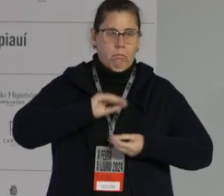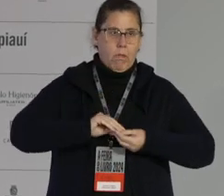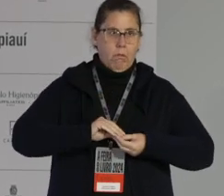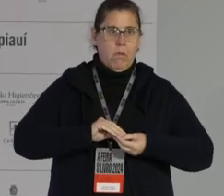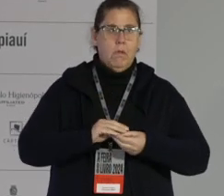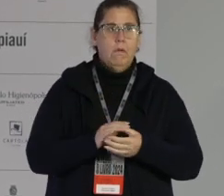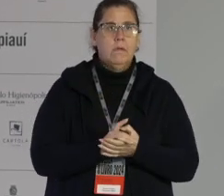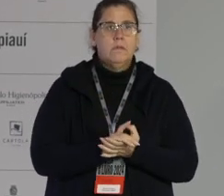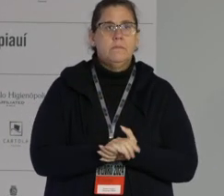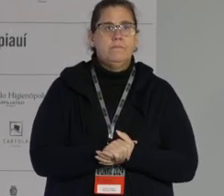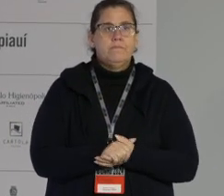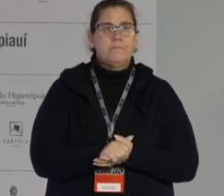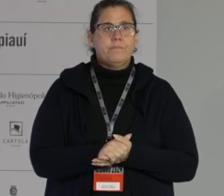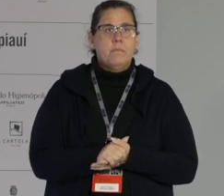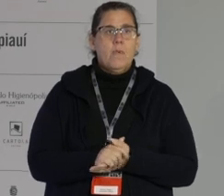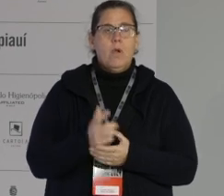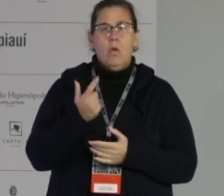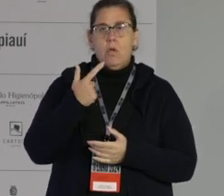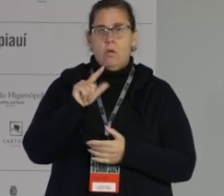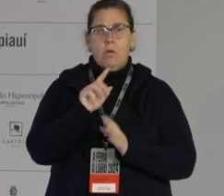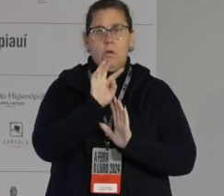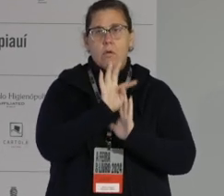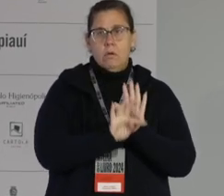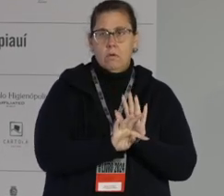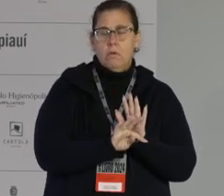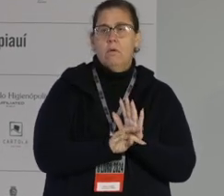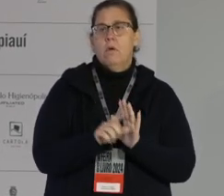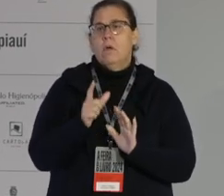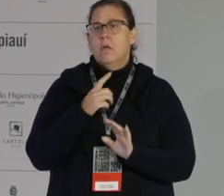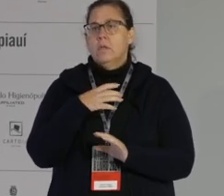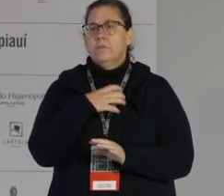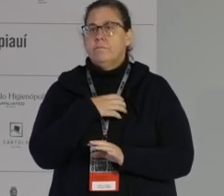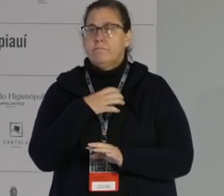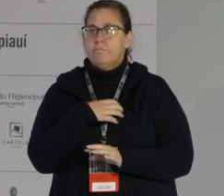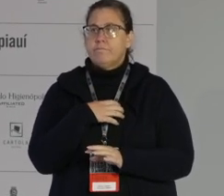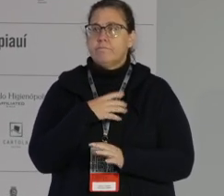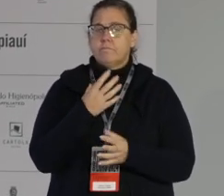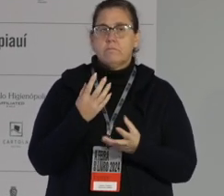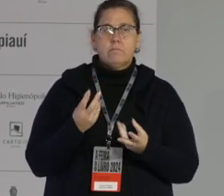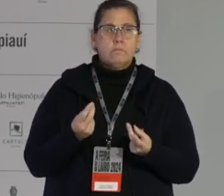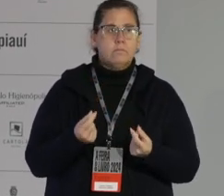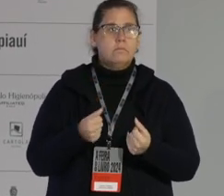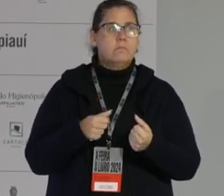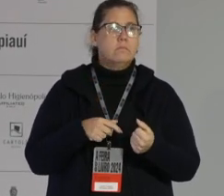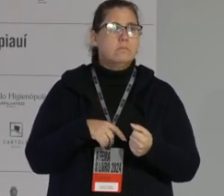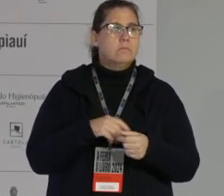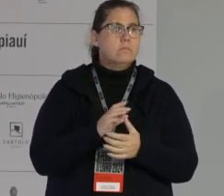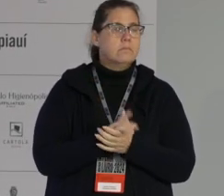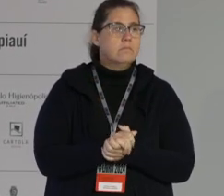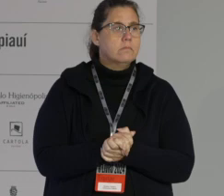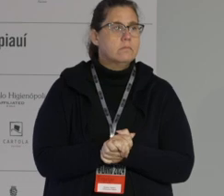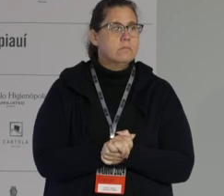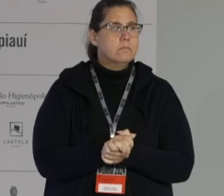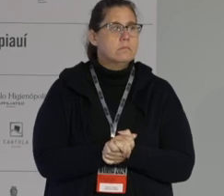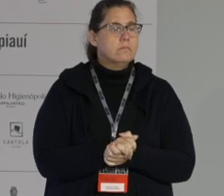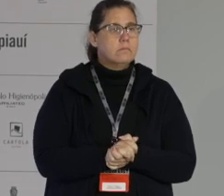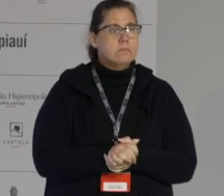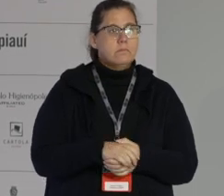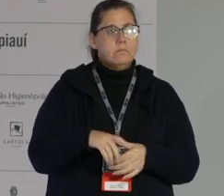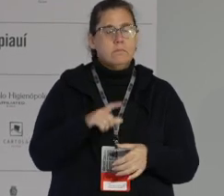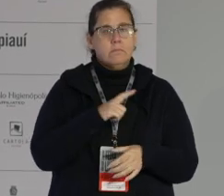Então, e nos outros textos tem um estilo mais uniforme, assim, enquanto no Paraíso Canibal é um estilo realmente